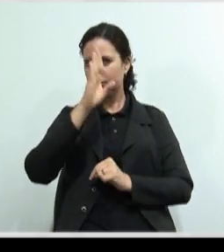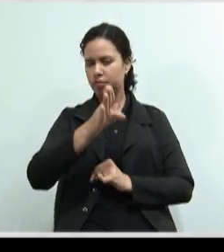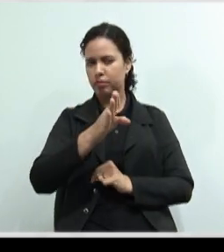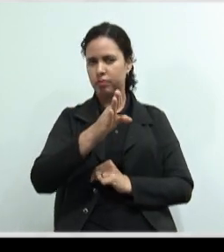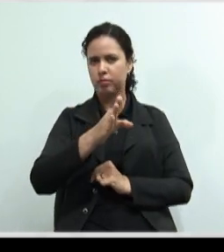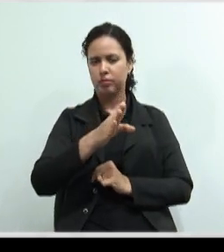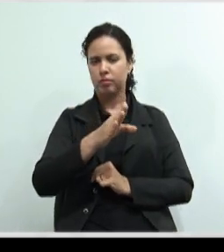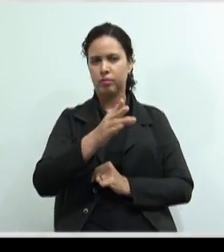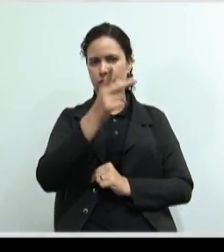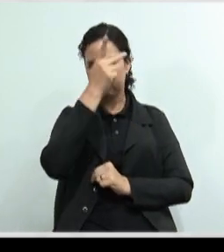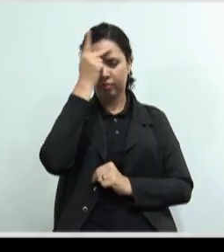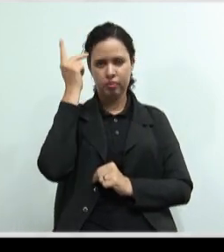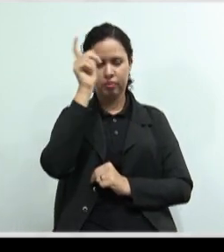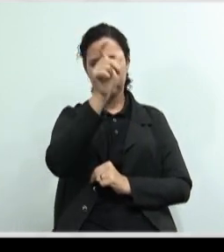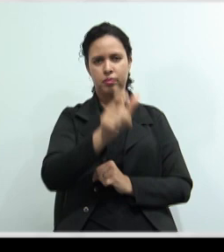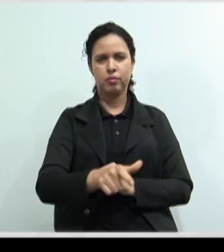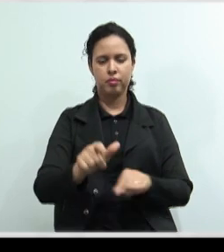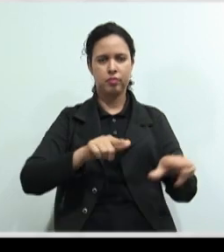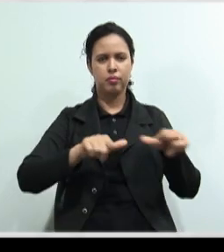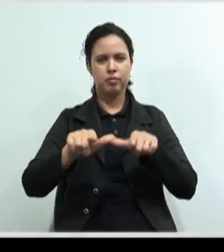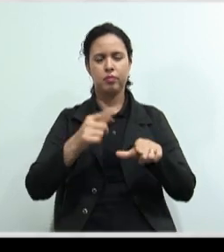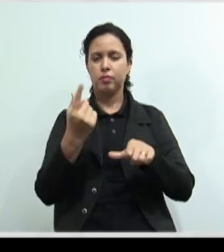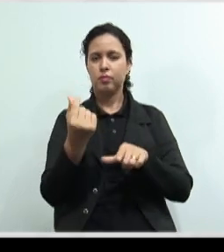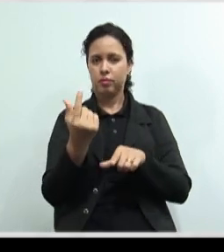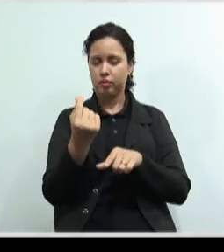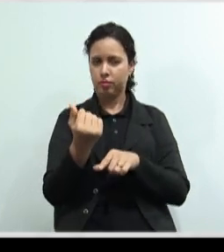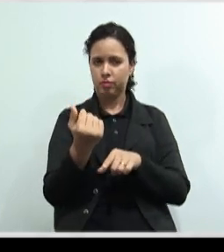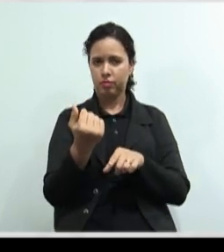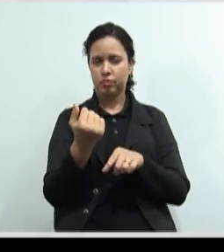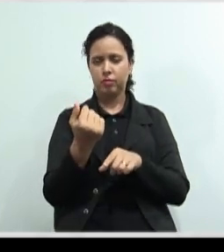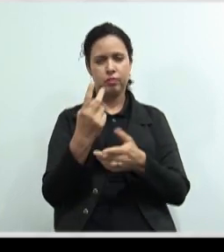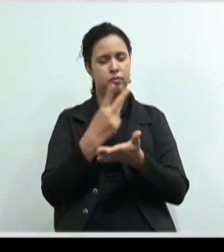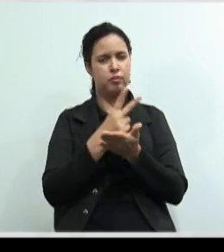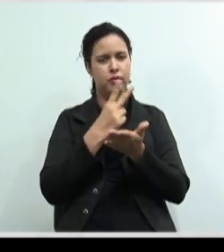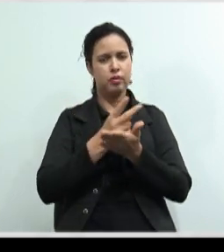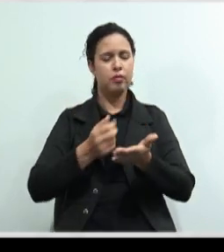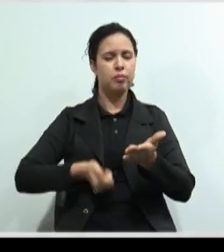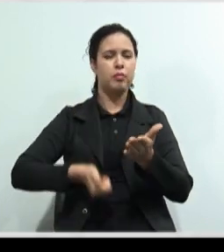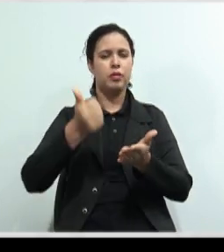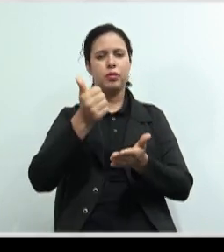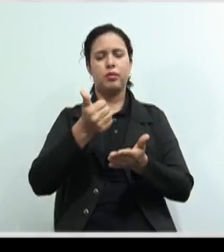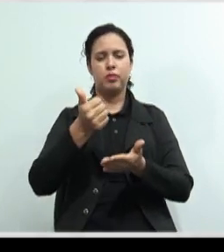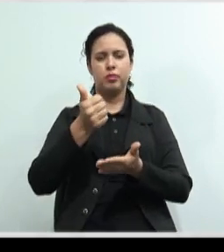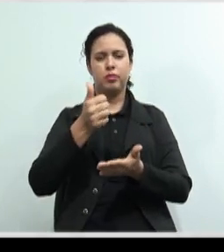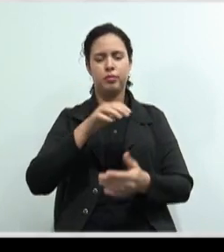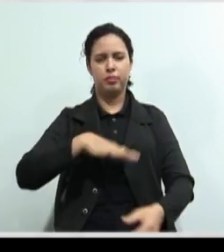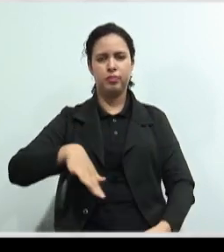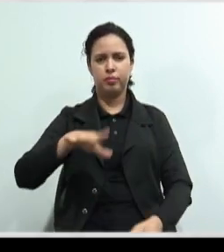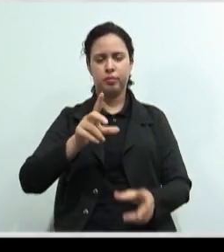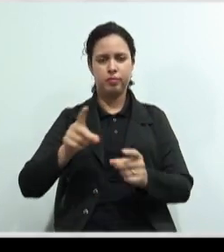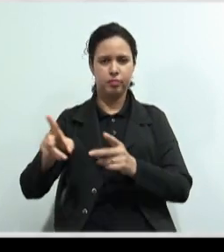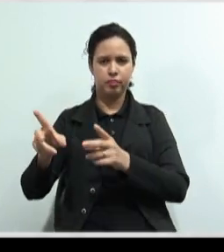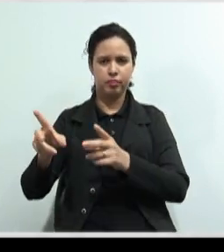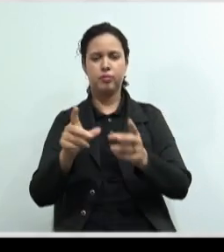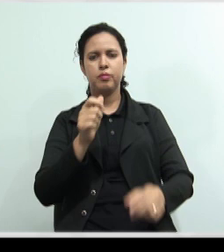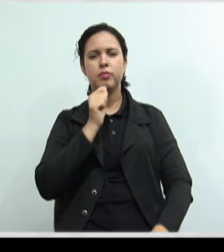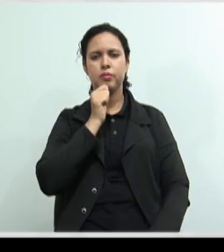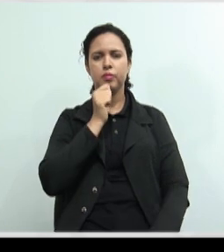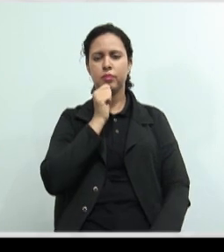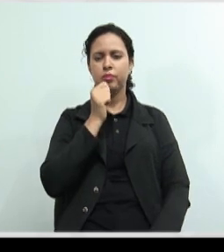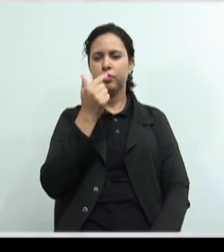direta com o produtor, além do preço, que será sempre melhor numa relação comercial sem a participação